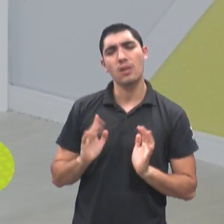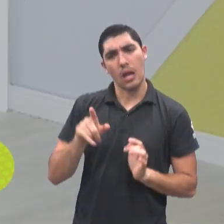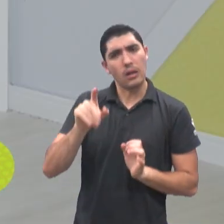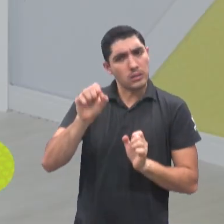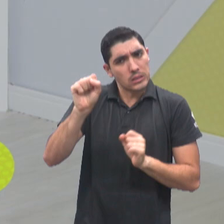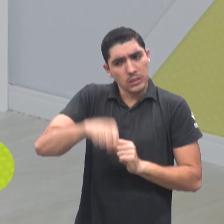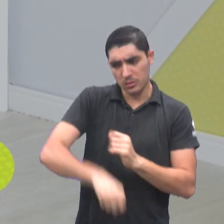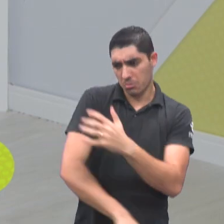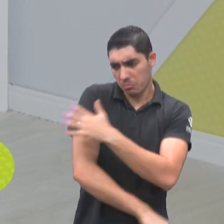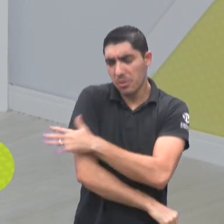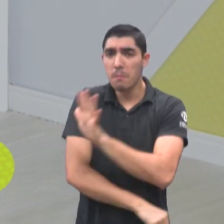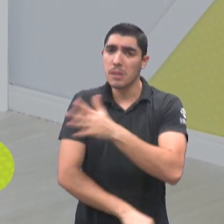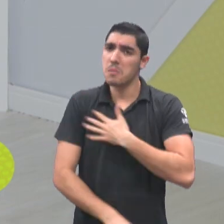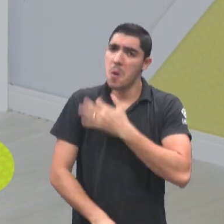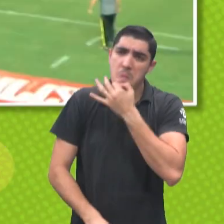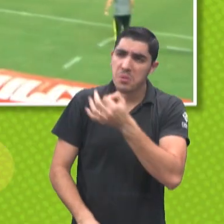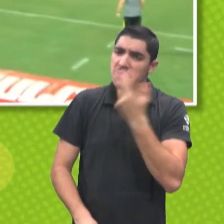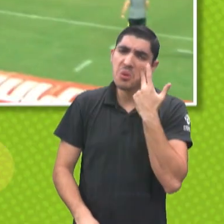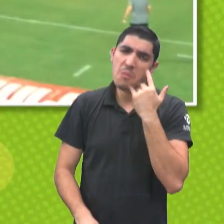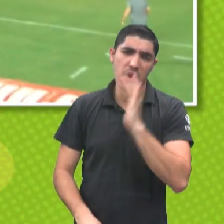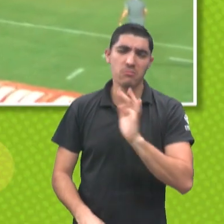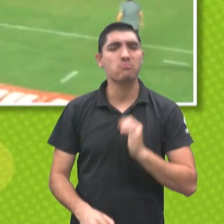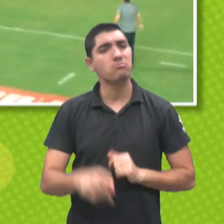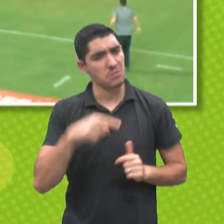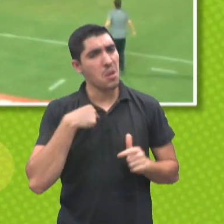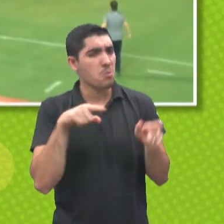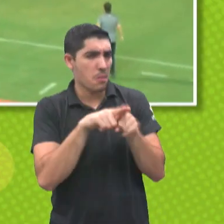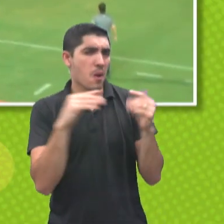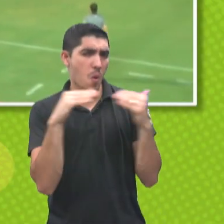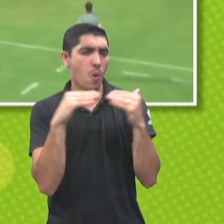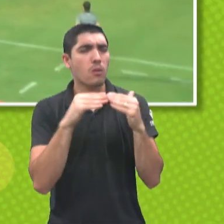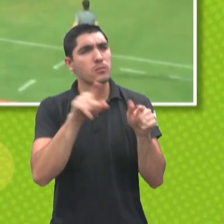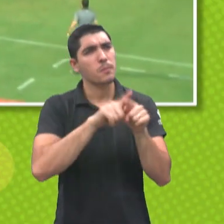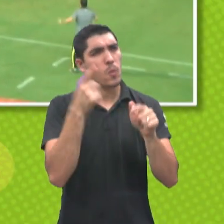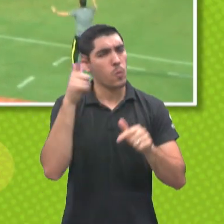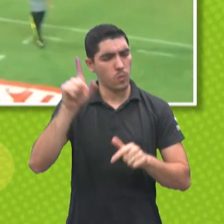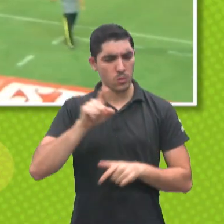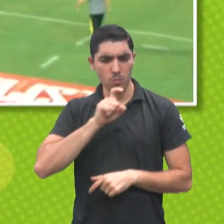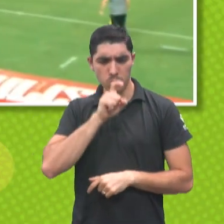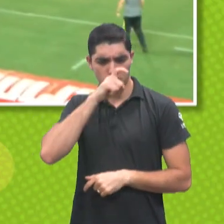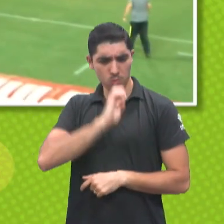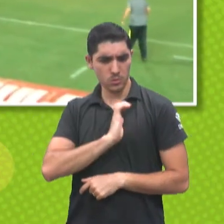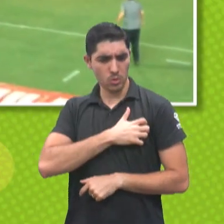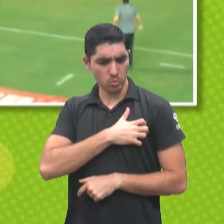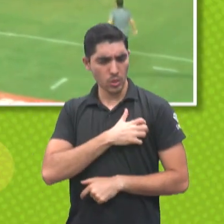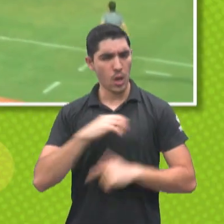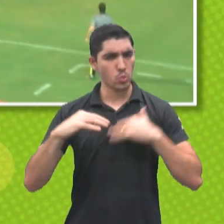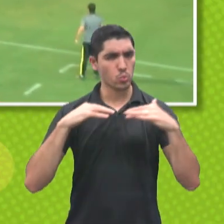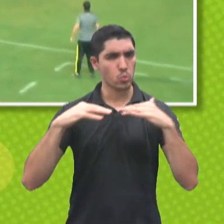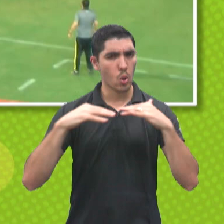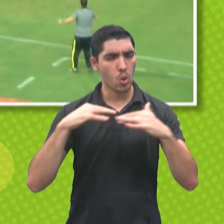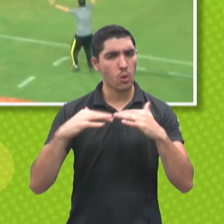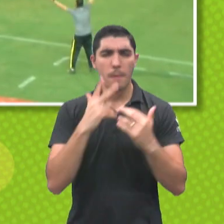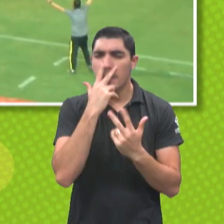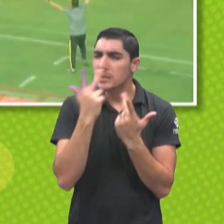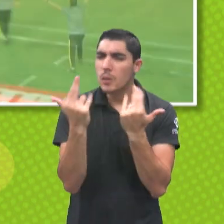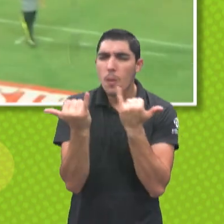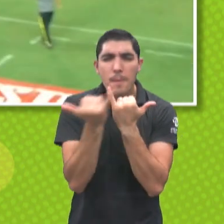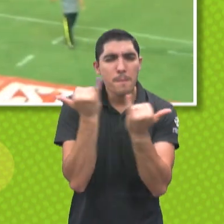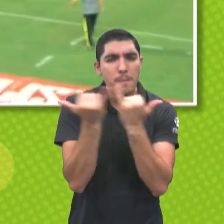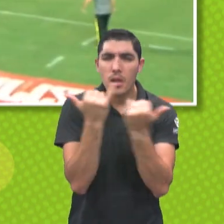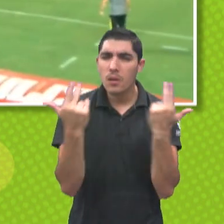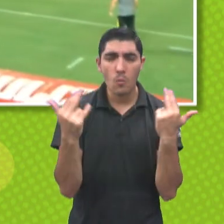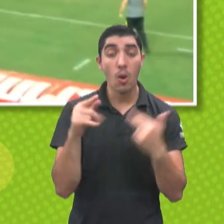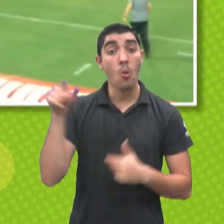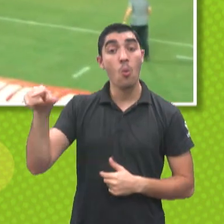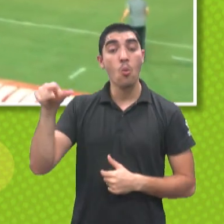completamente involuntário. Para você? Também. Teve um lance do jogo do São José, que teve um lance praticamente igual. Sim. Que o zagueiro vai